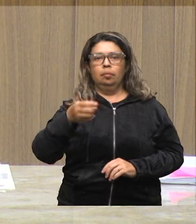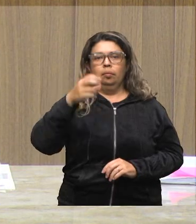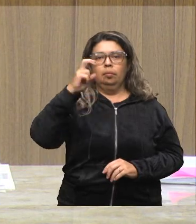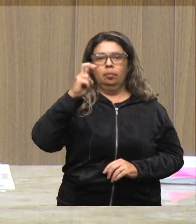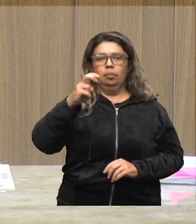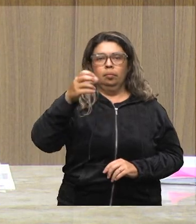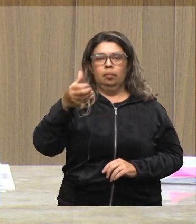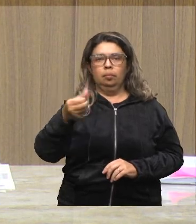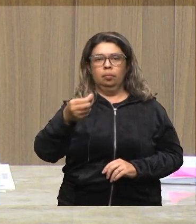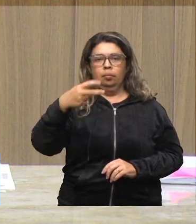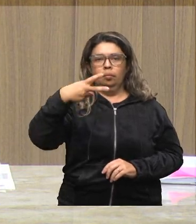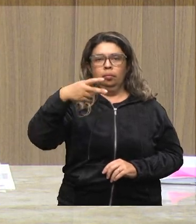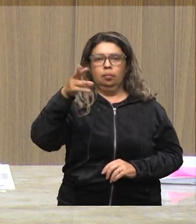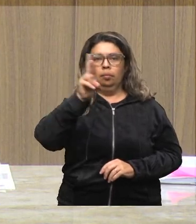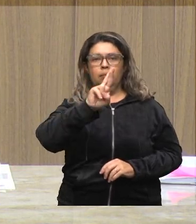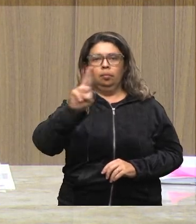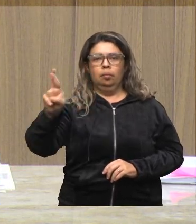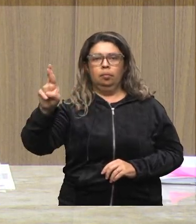R$